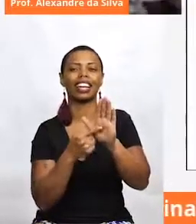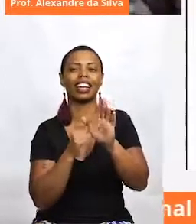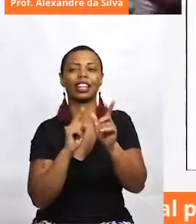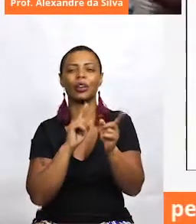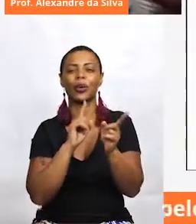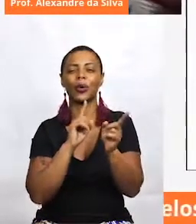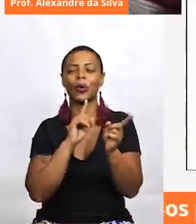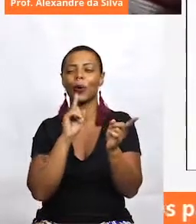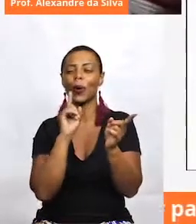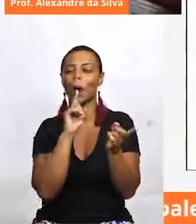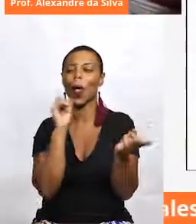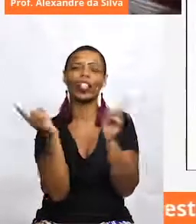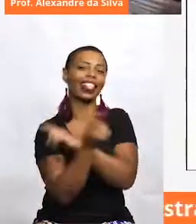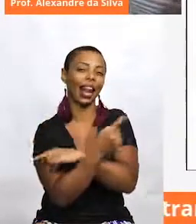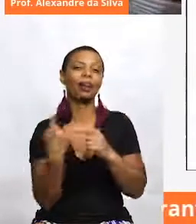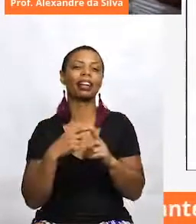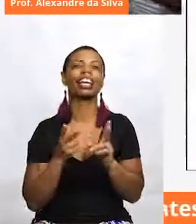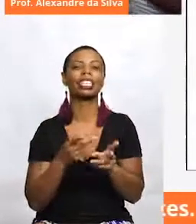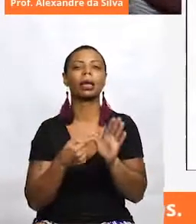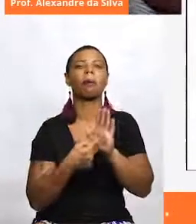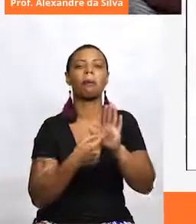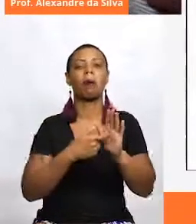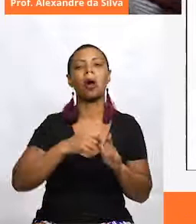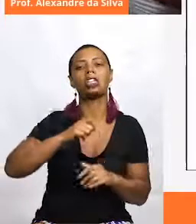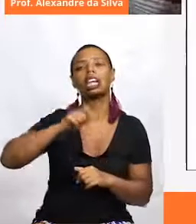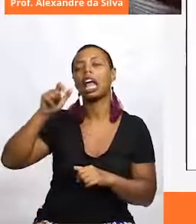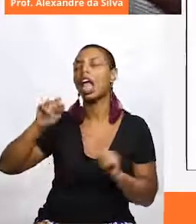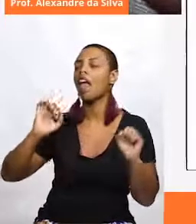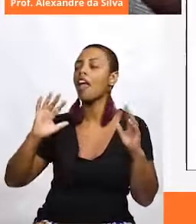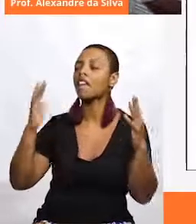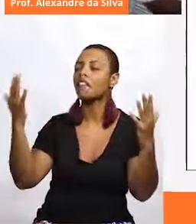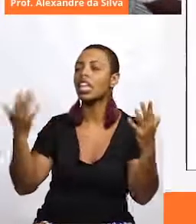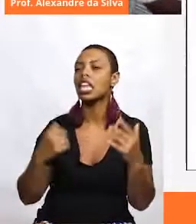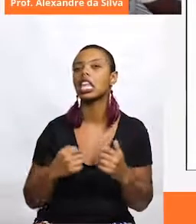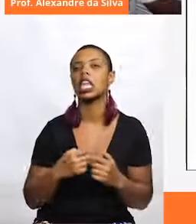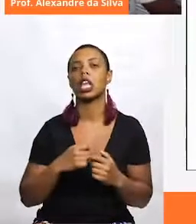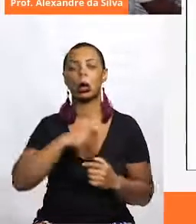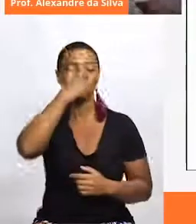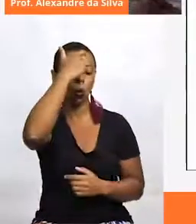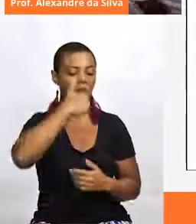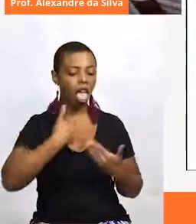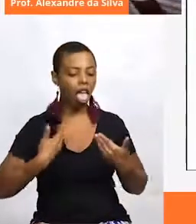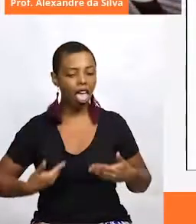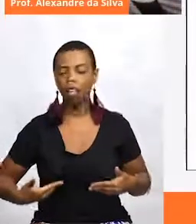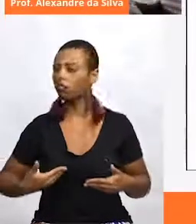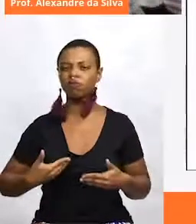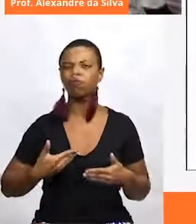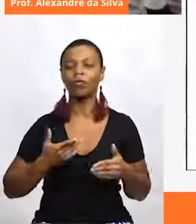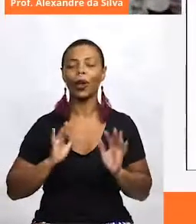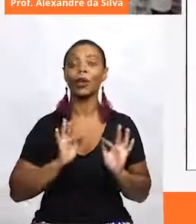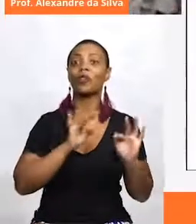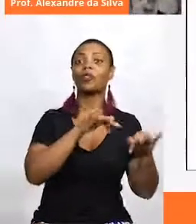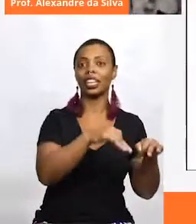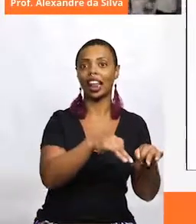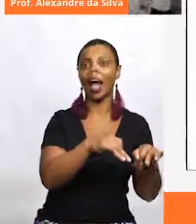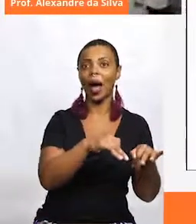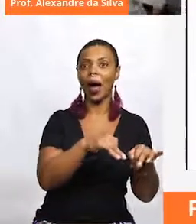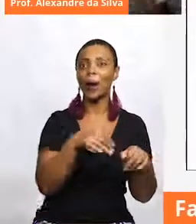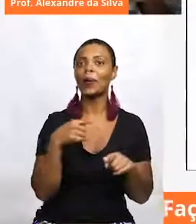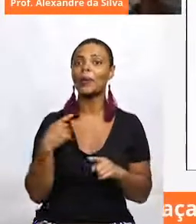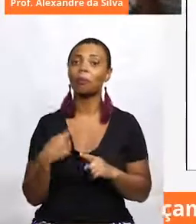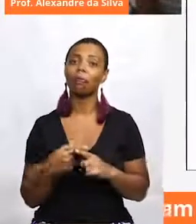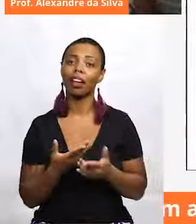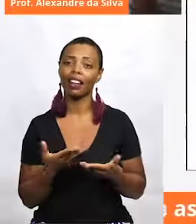gente começa as apresentações anunciando o evento e falando um pouco de quem você é. Eu deixei para o final, porque é isso. Né? Então